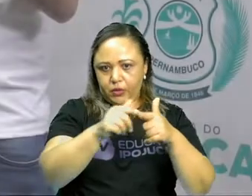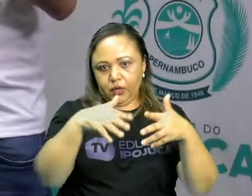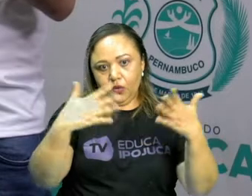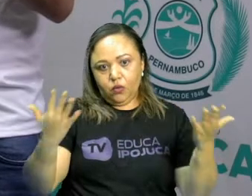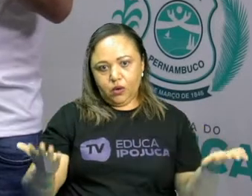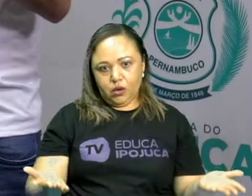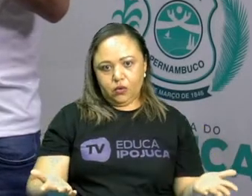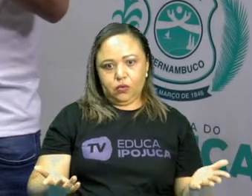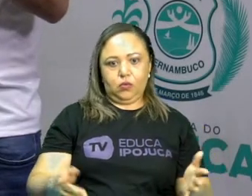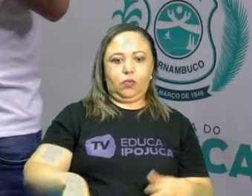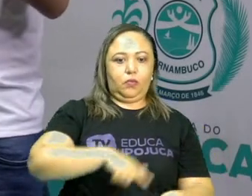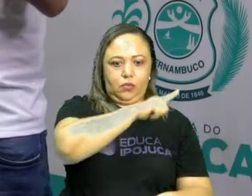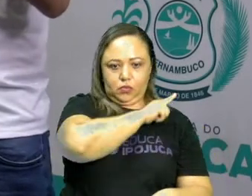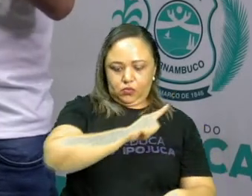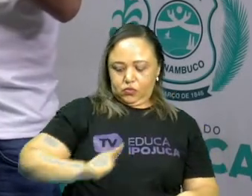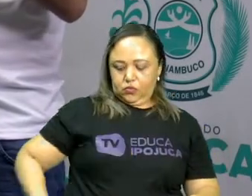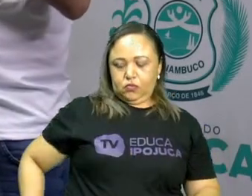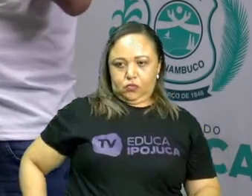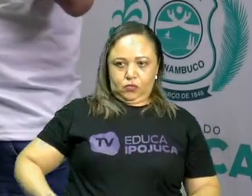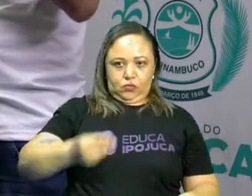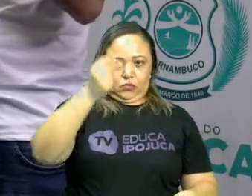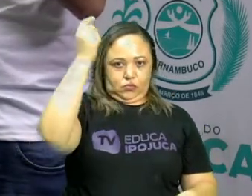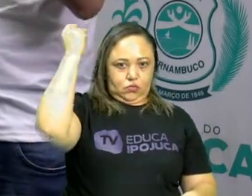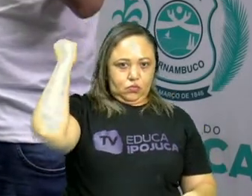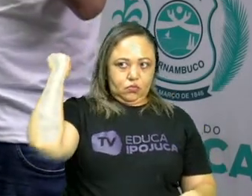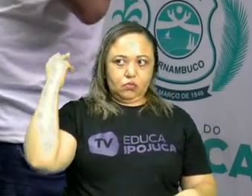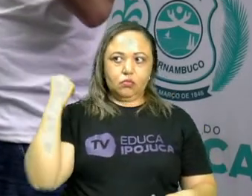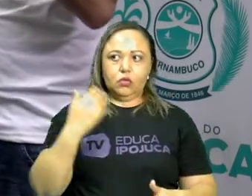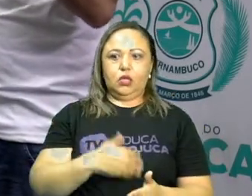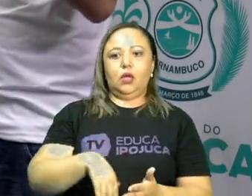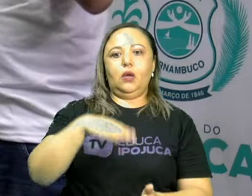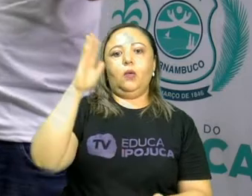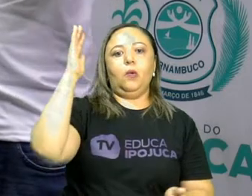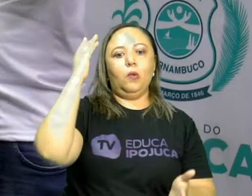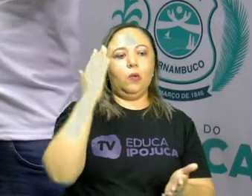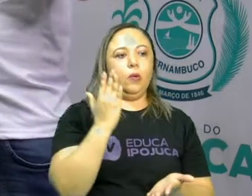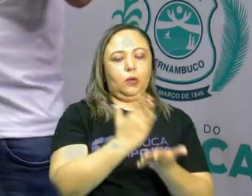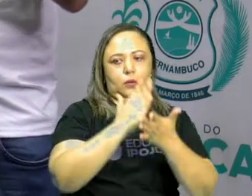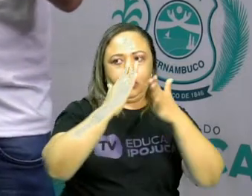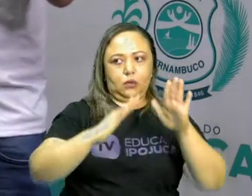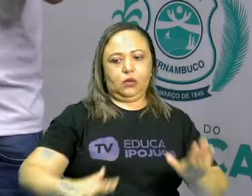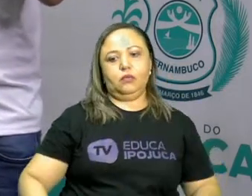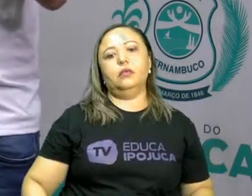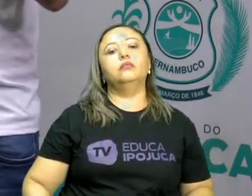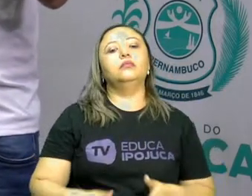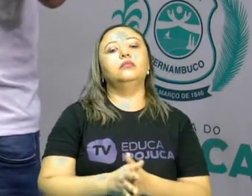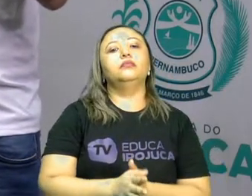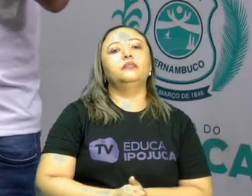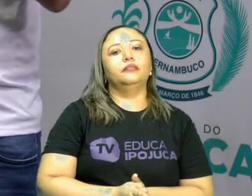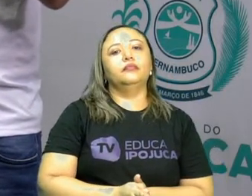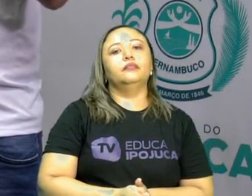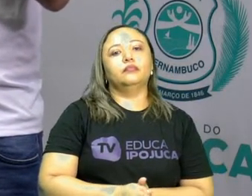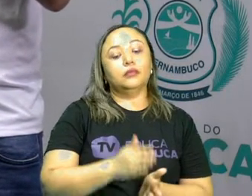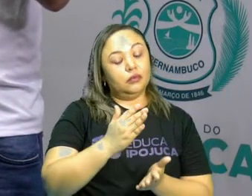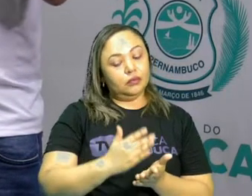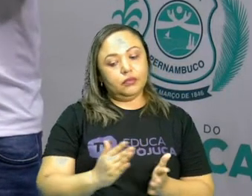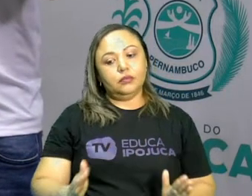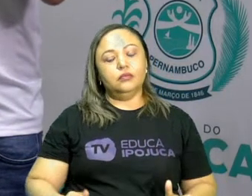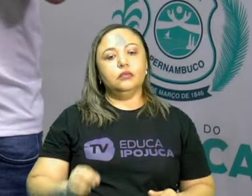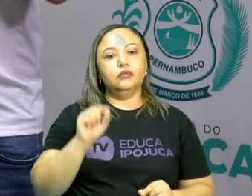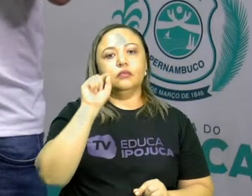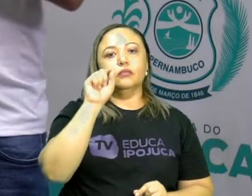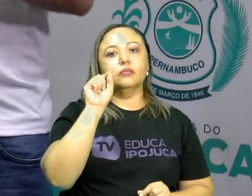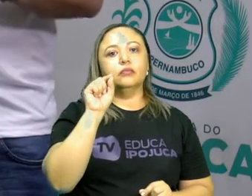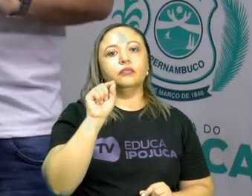hoje temos aqui vários fatos eu quero que vocês me digam algum desses fatores que contribuíram para a queda do regime